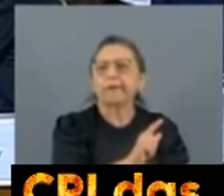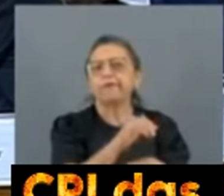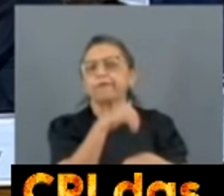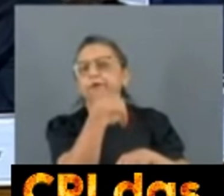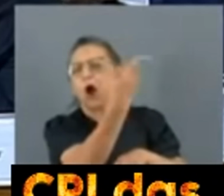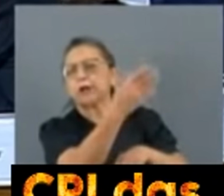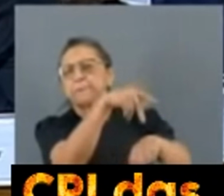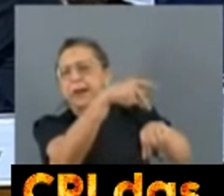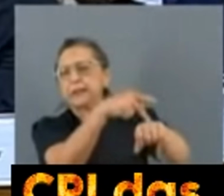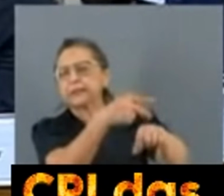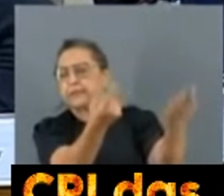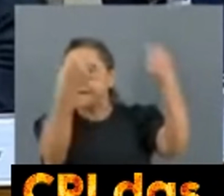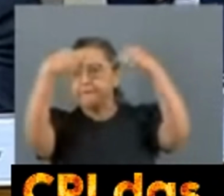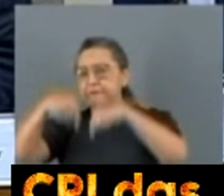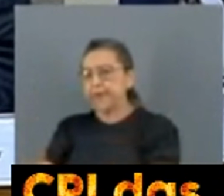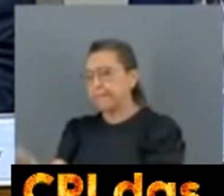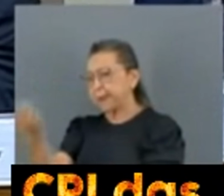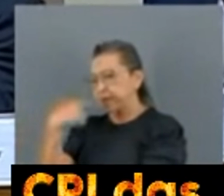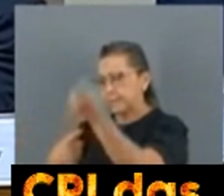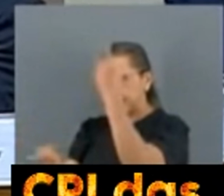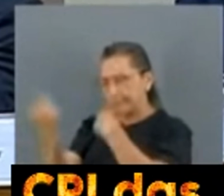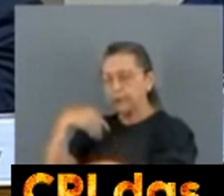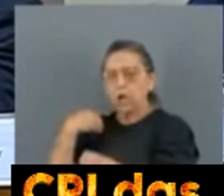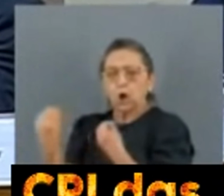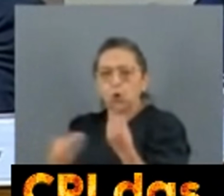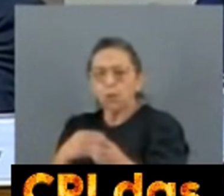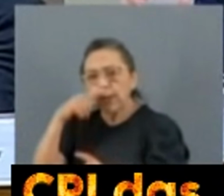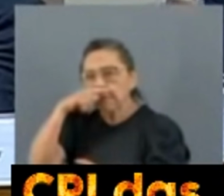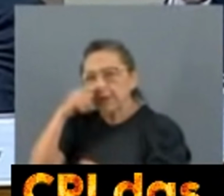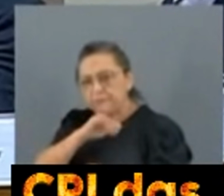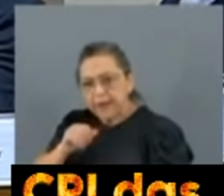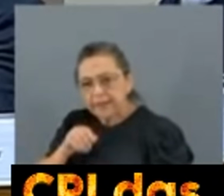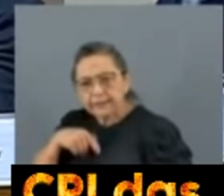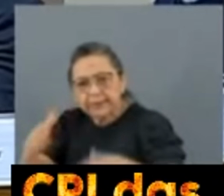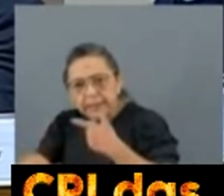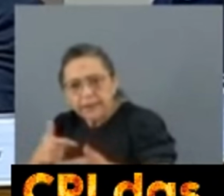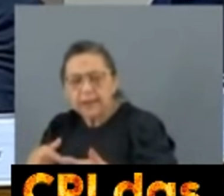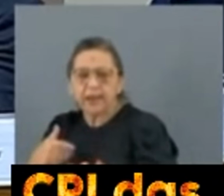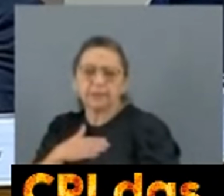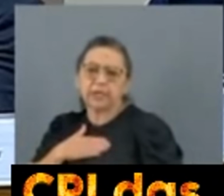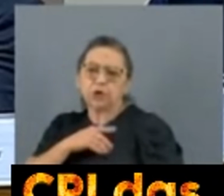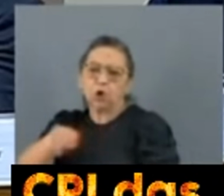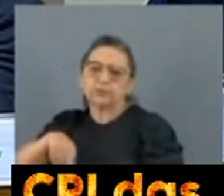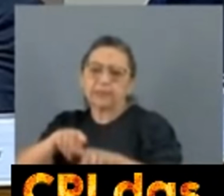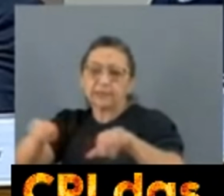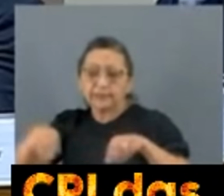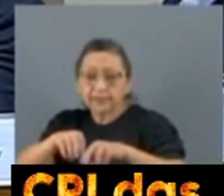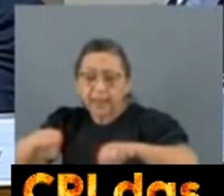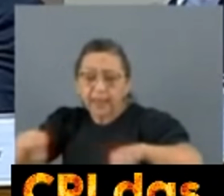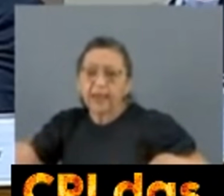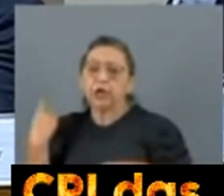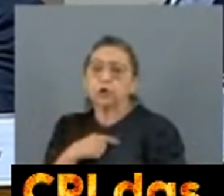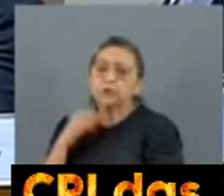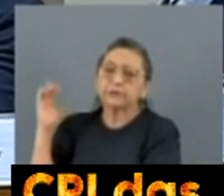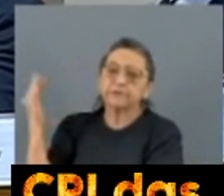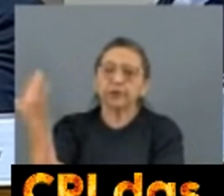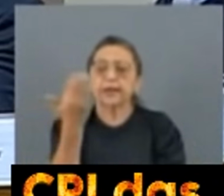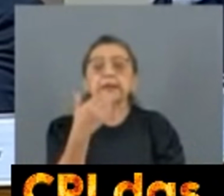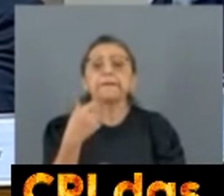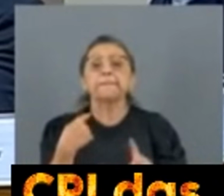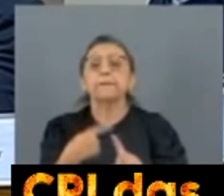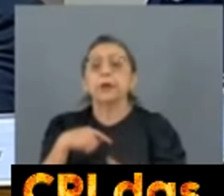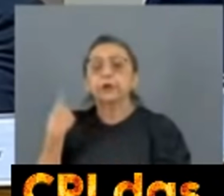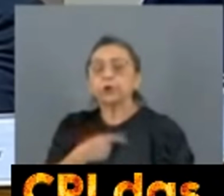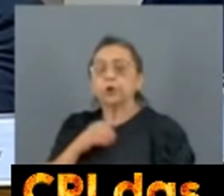do estrangeiro diga como é que Yanomami vai cuidar da nossa terra, da nossa floresta, porque